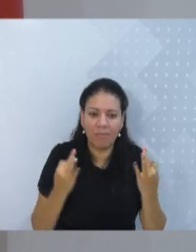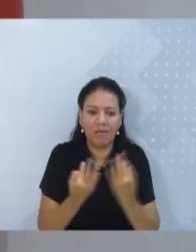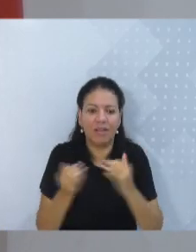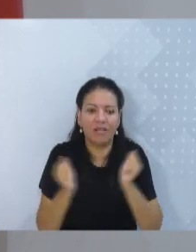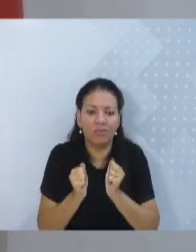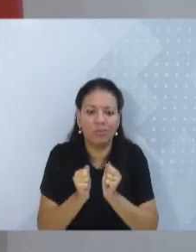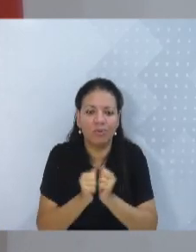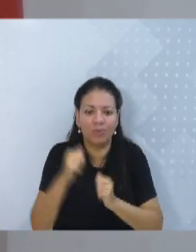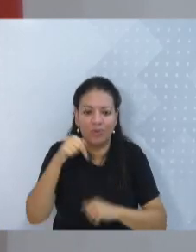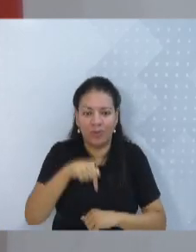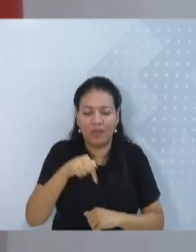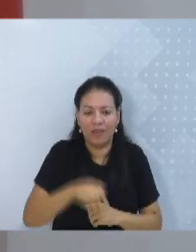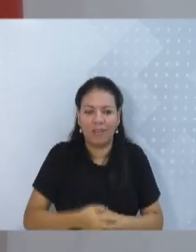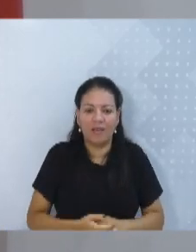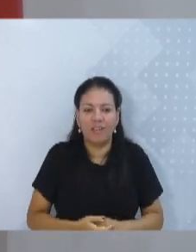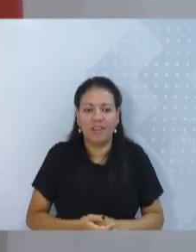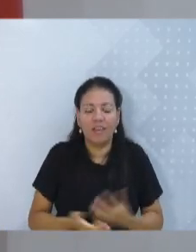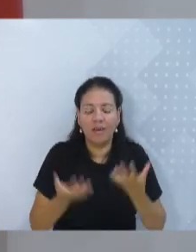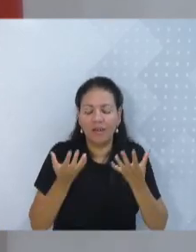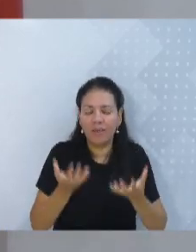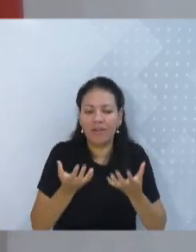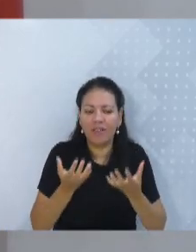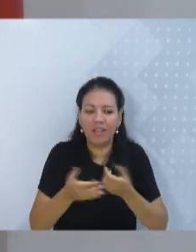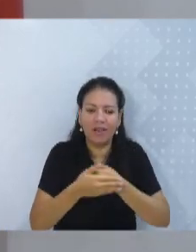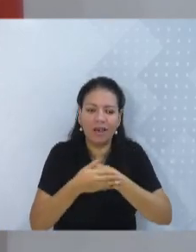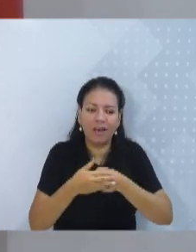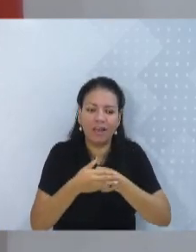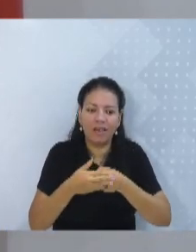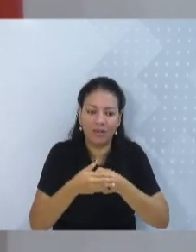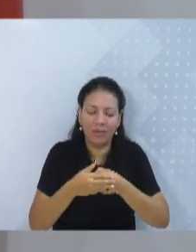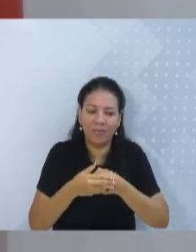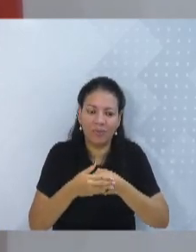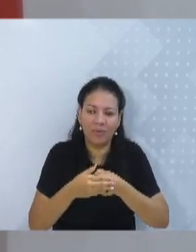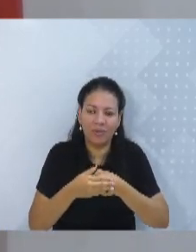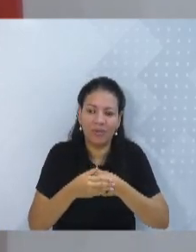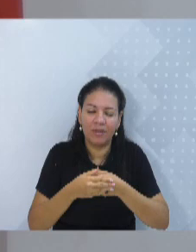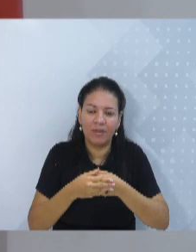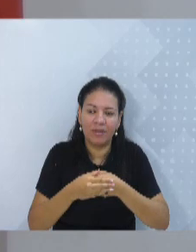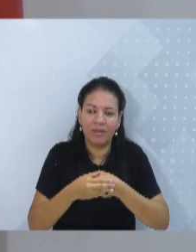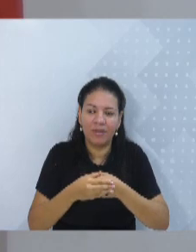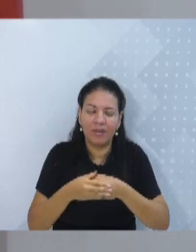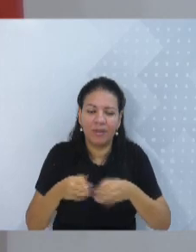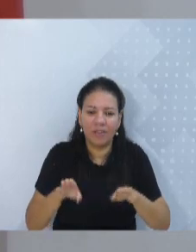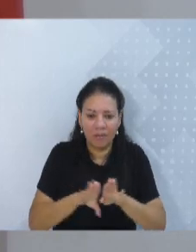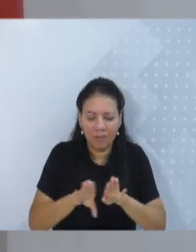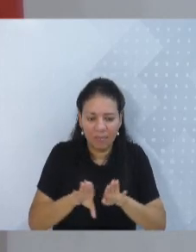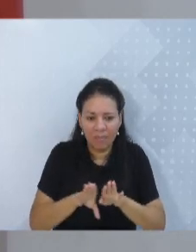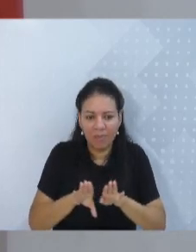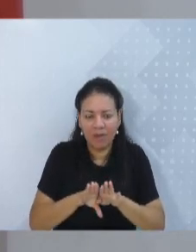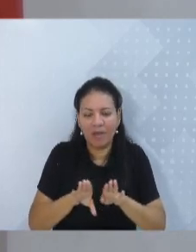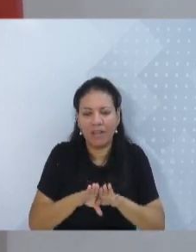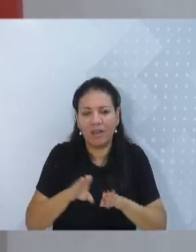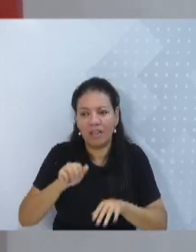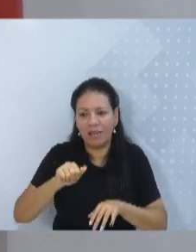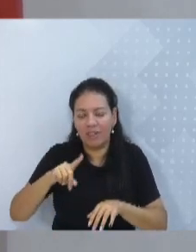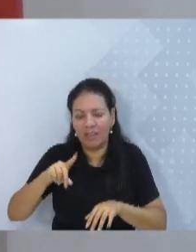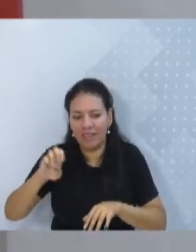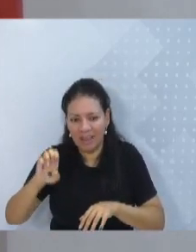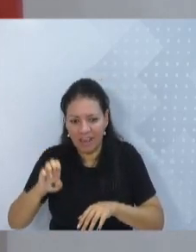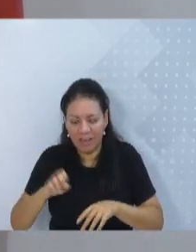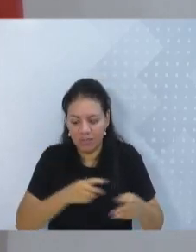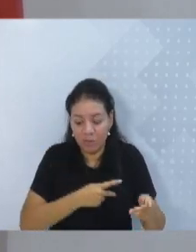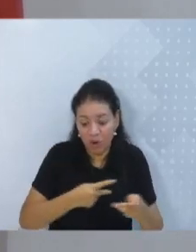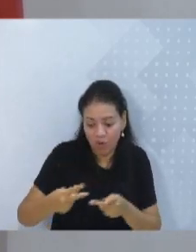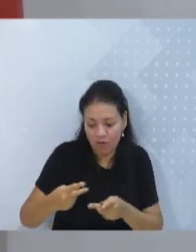estão aqui eu quero com muito carinho comentar André Luiz e vou aguardar o convite